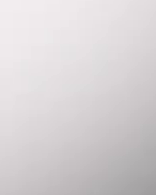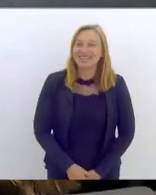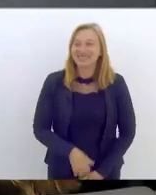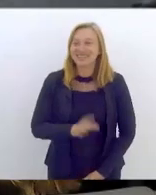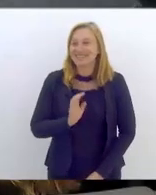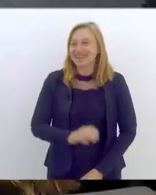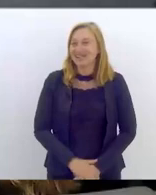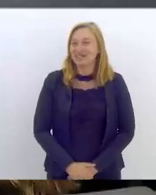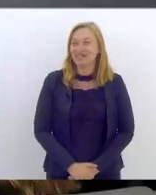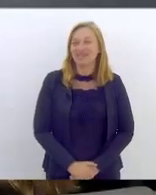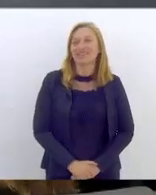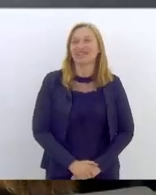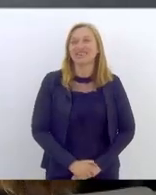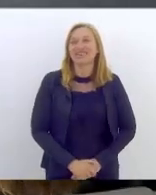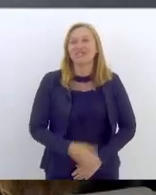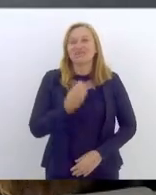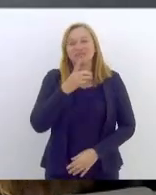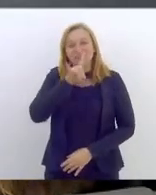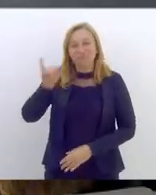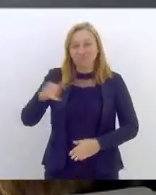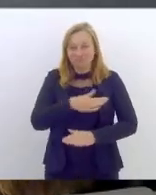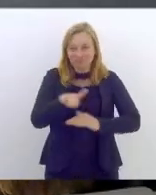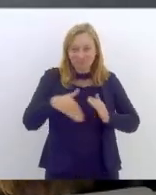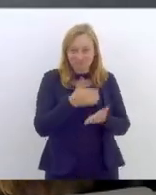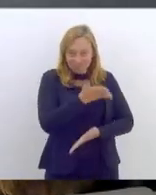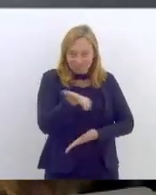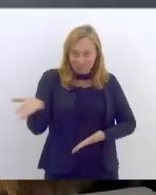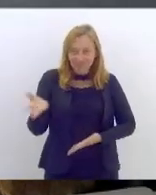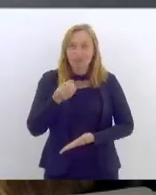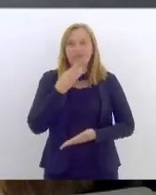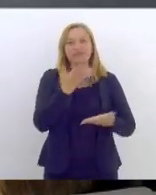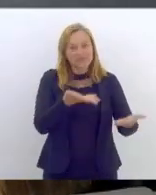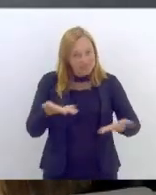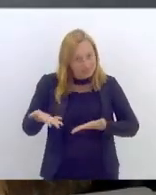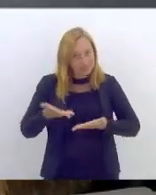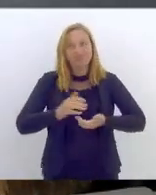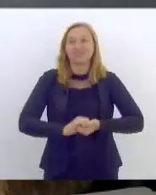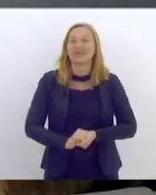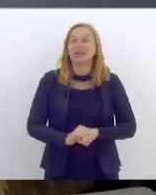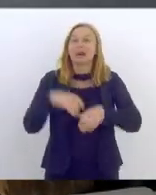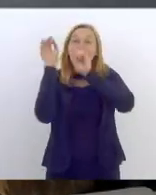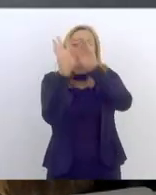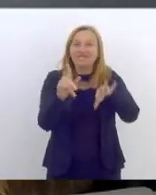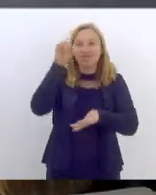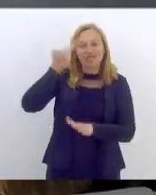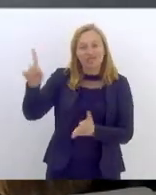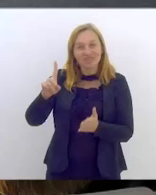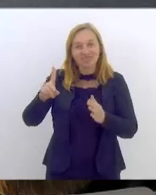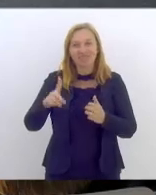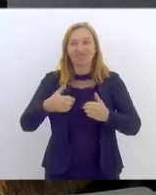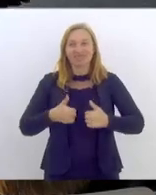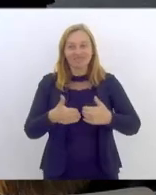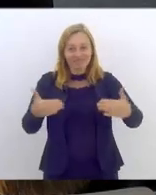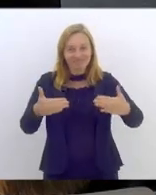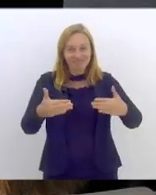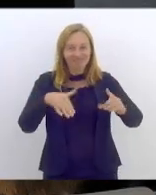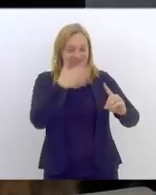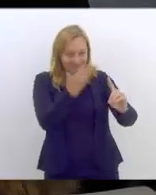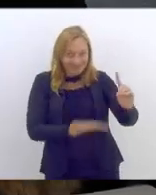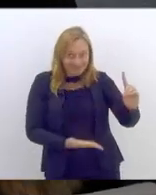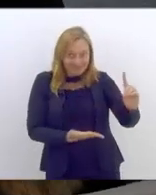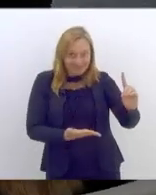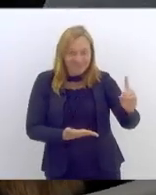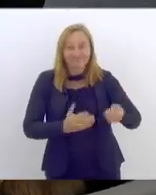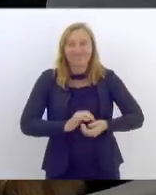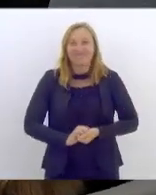Bom dia a todas e todos sejam todos bem-vindos sobre a proteção de Deus declaro aberta essa sessão esta